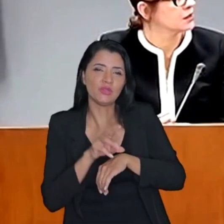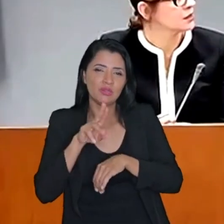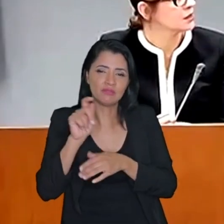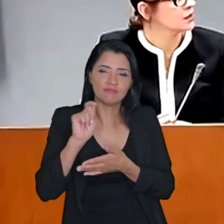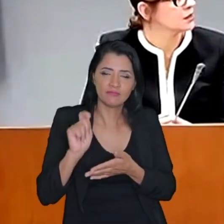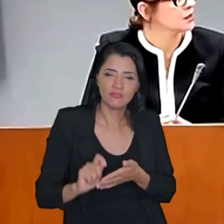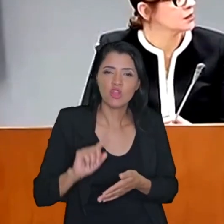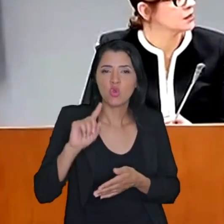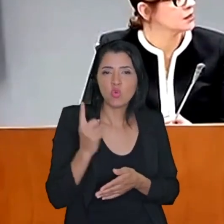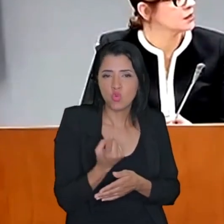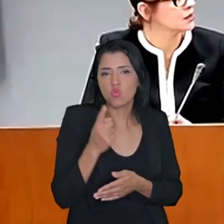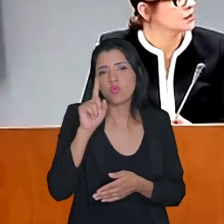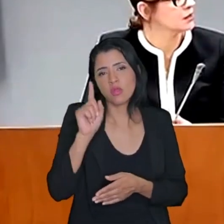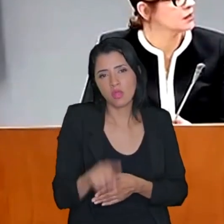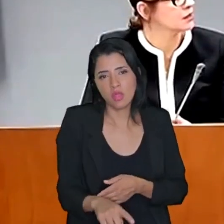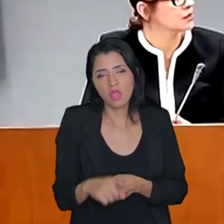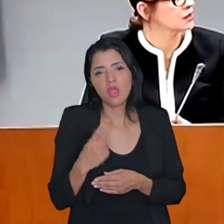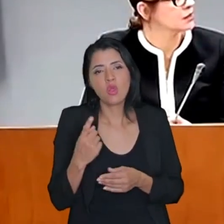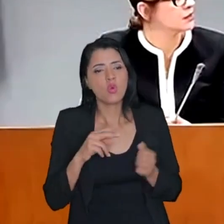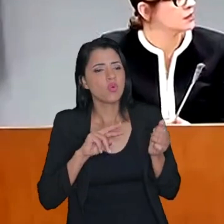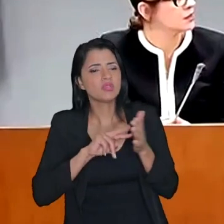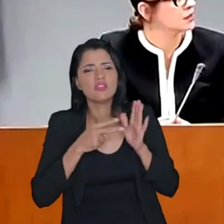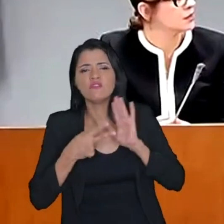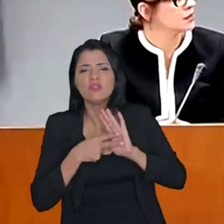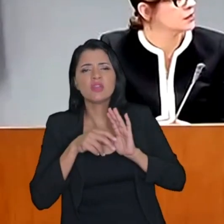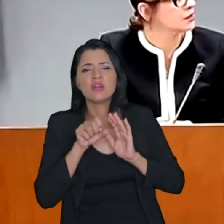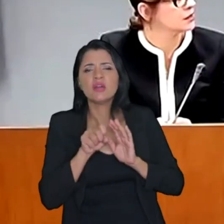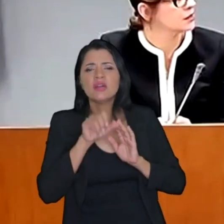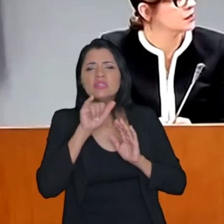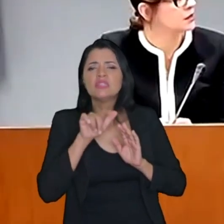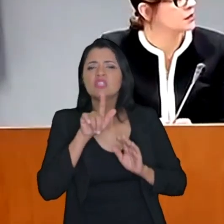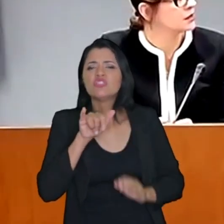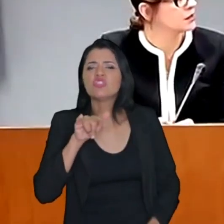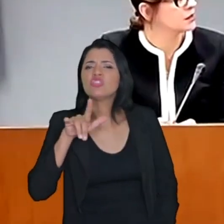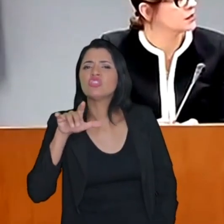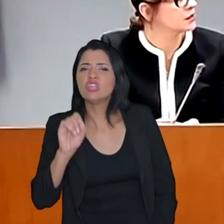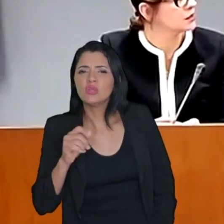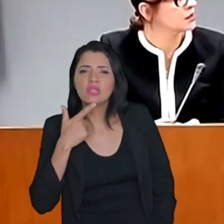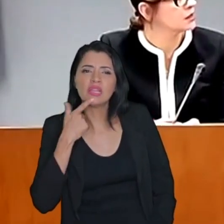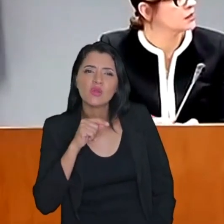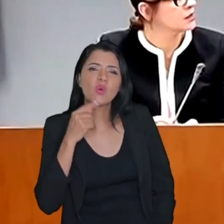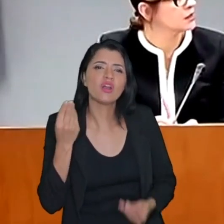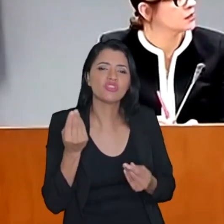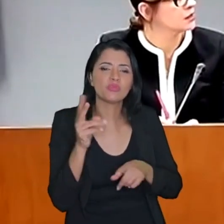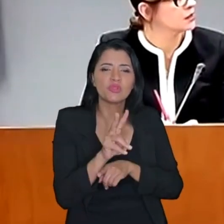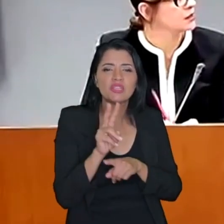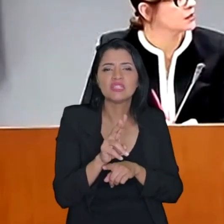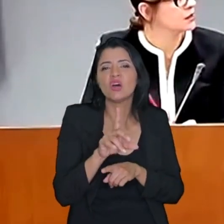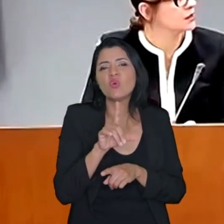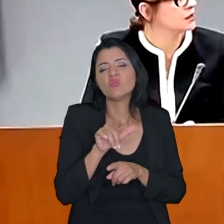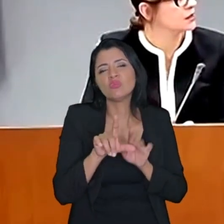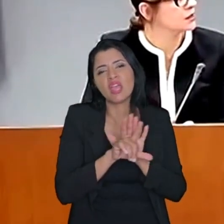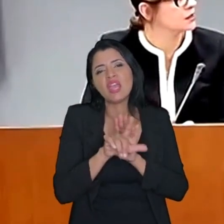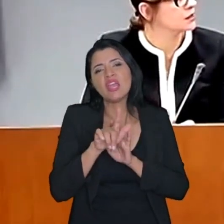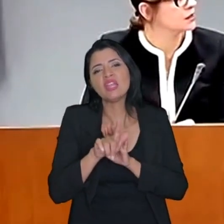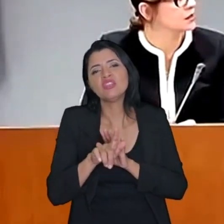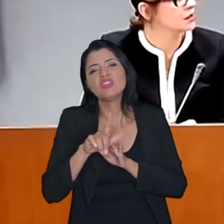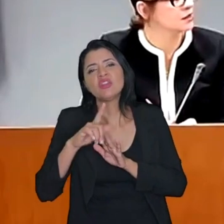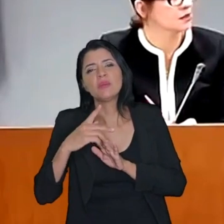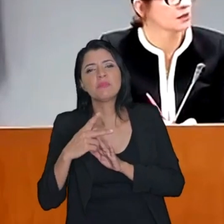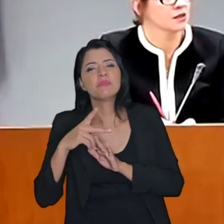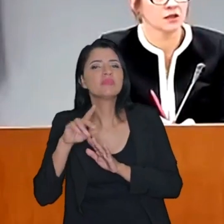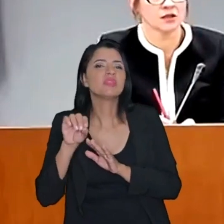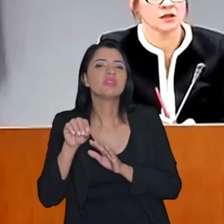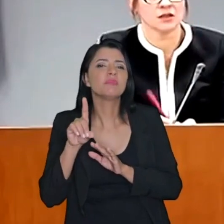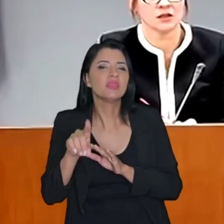GV escreverem, um deles é o que é sigilo na linguagem da proteção de dados. Acho que esse é um tema que a gente também tem